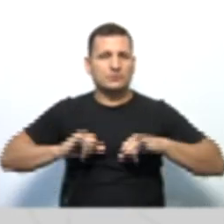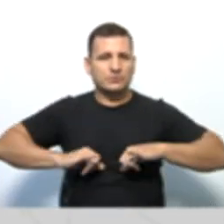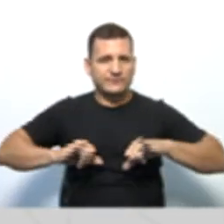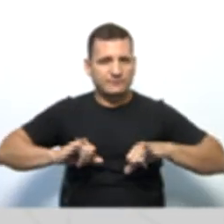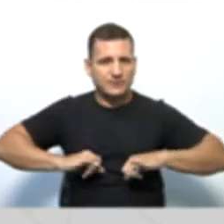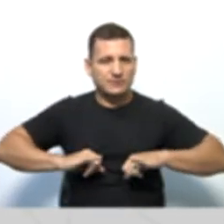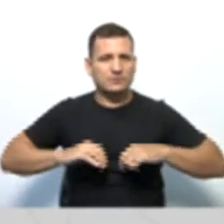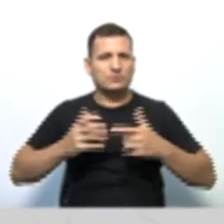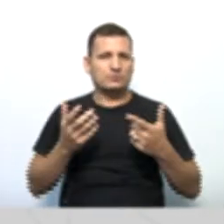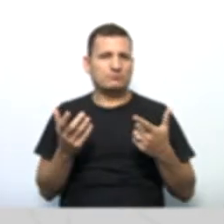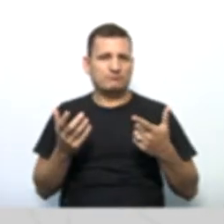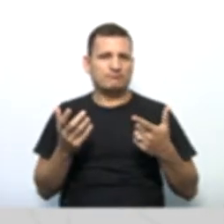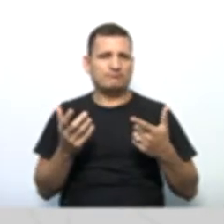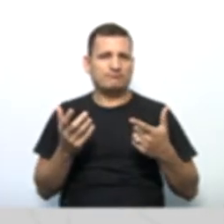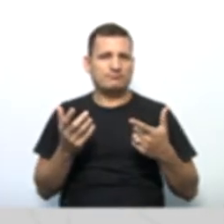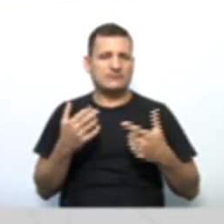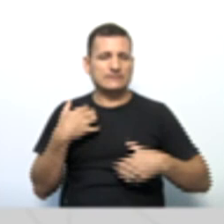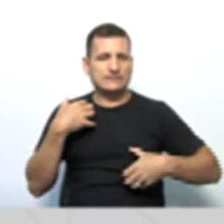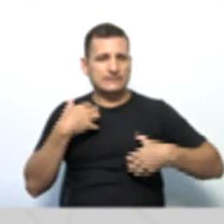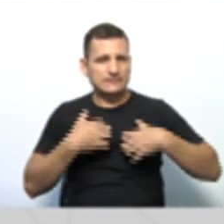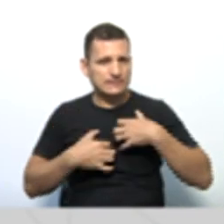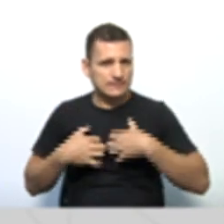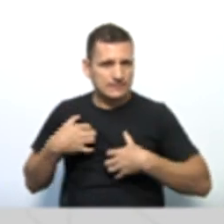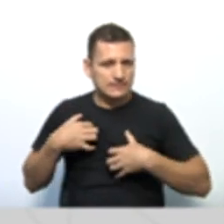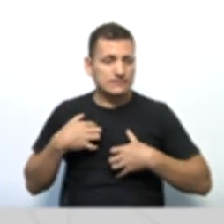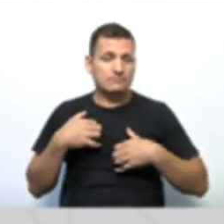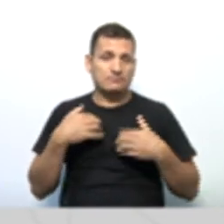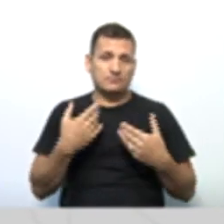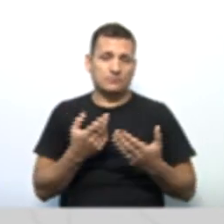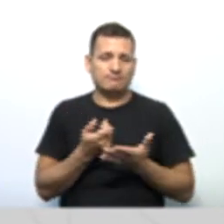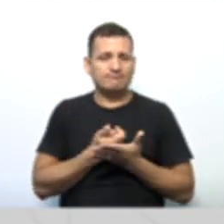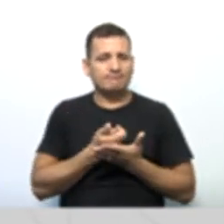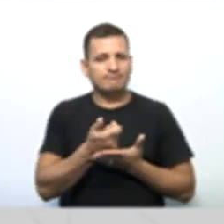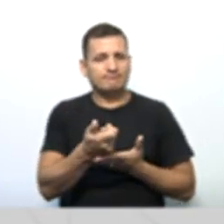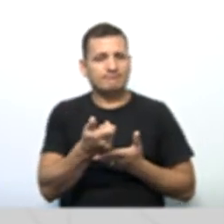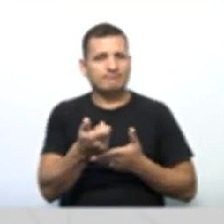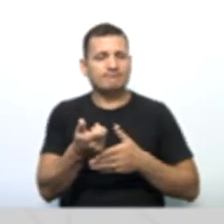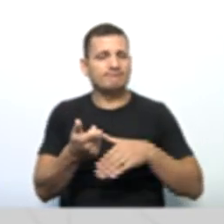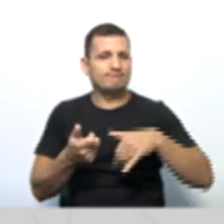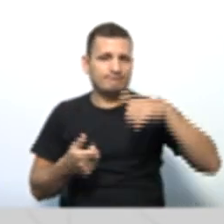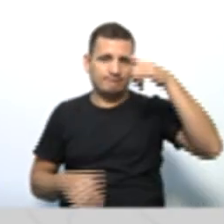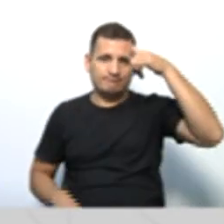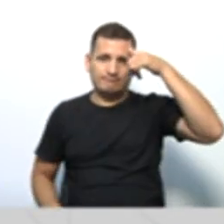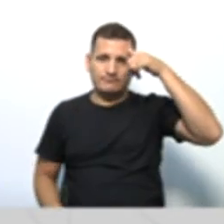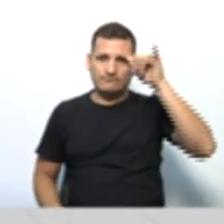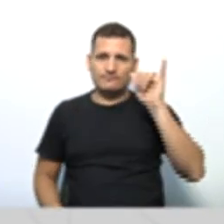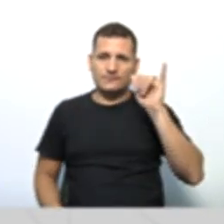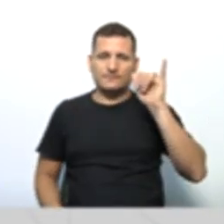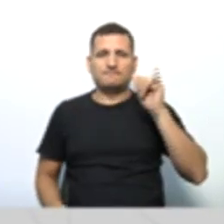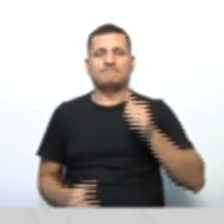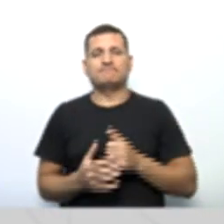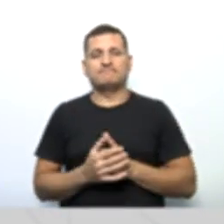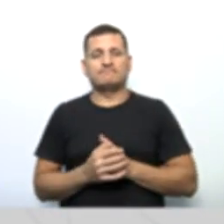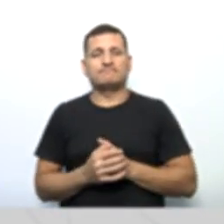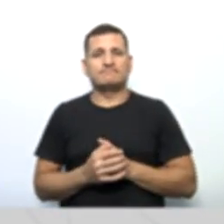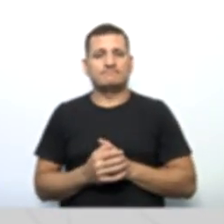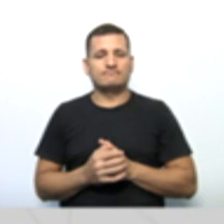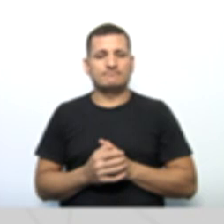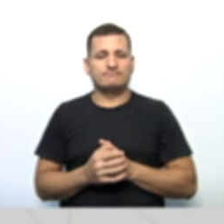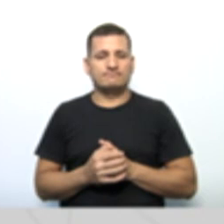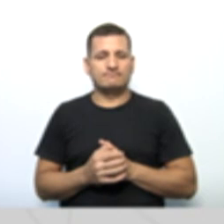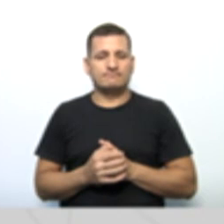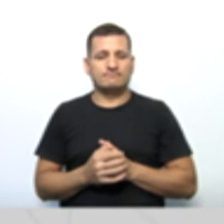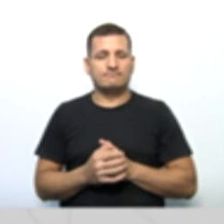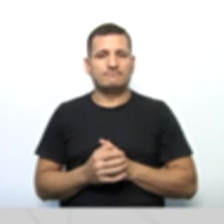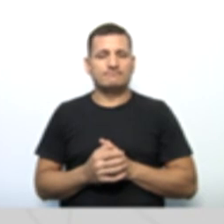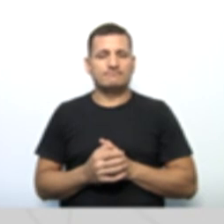sofrimento, provocar desconforto, então essa ação deve ser evitada. E a mesma coisa depois que a ação é praticada, né? A gente